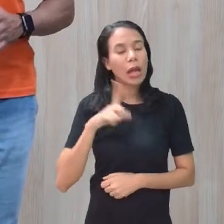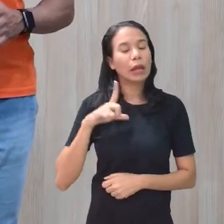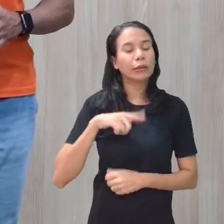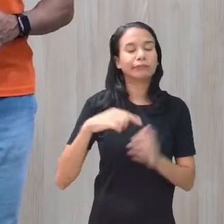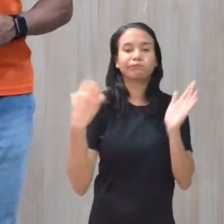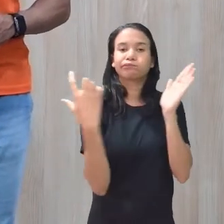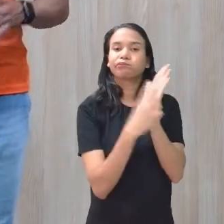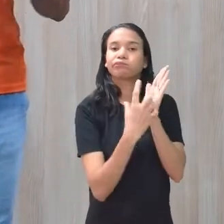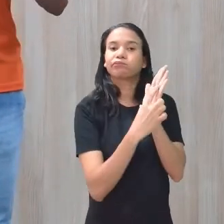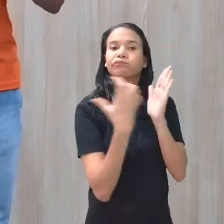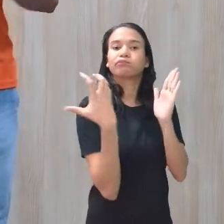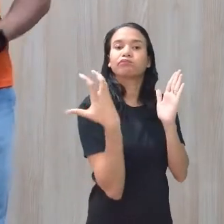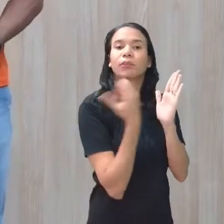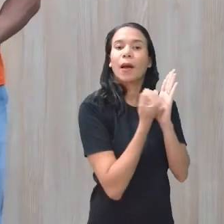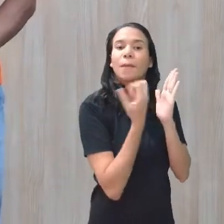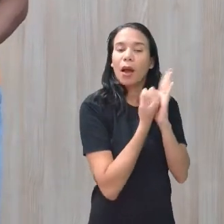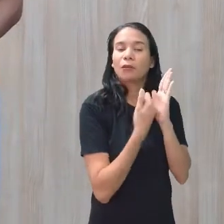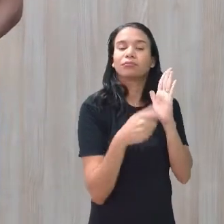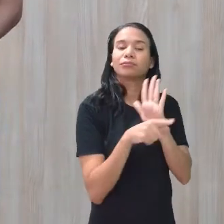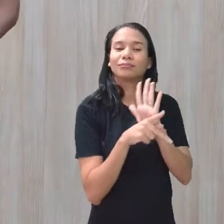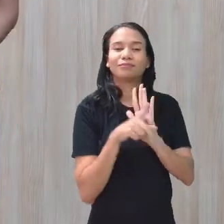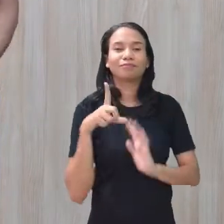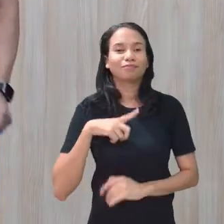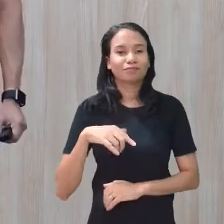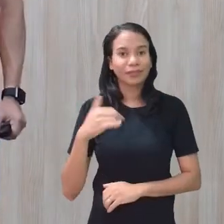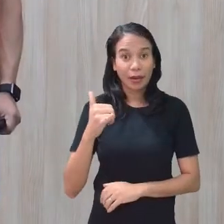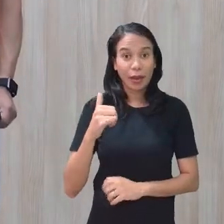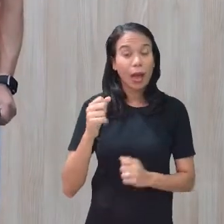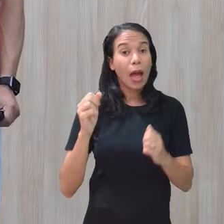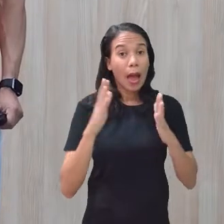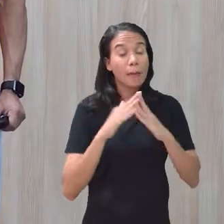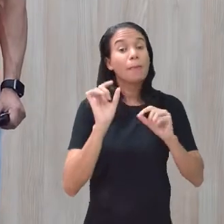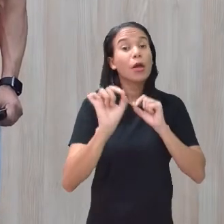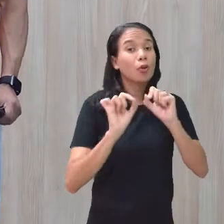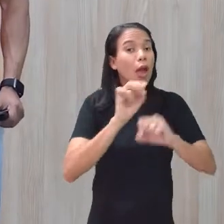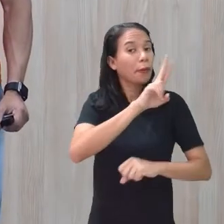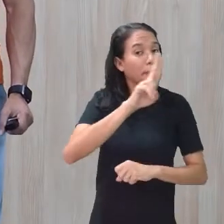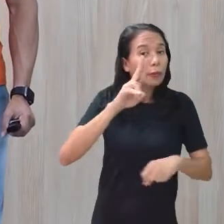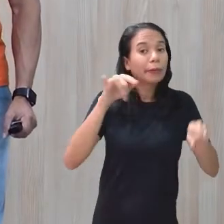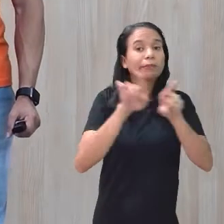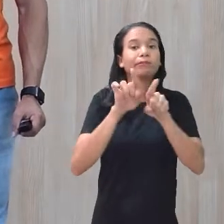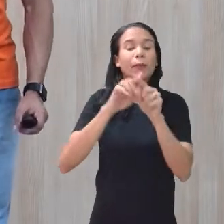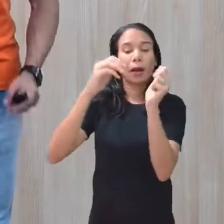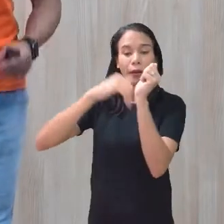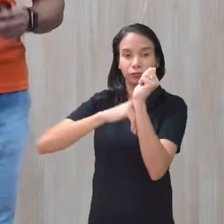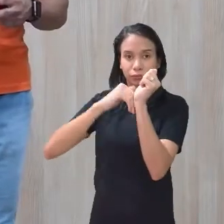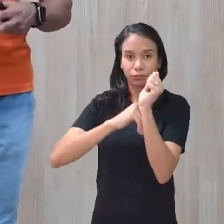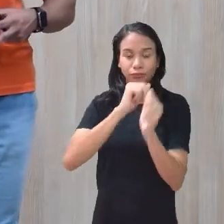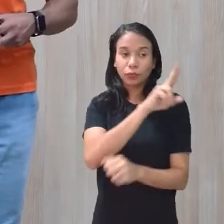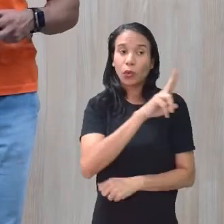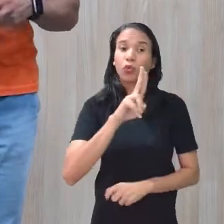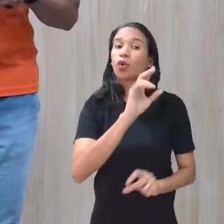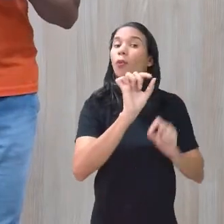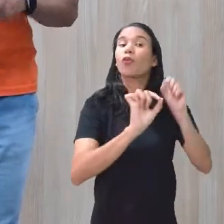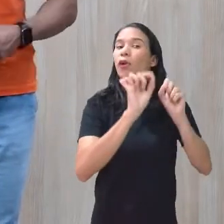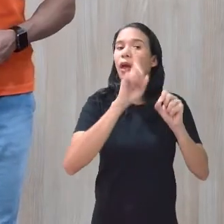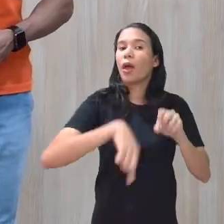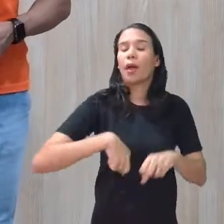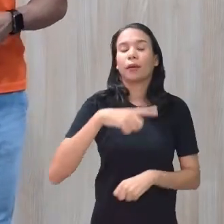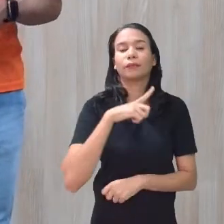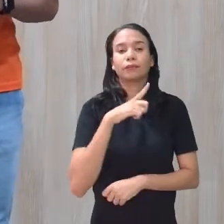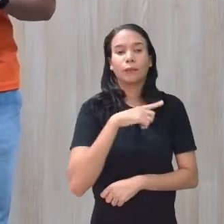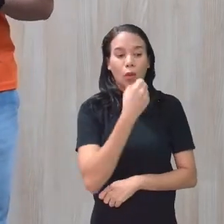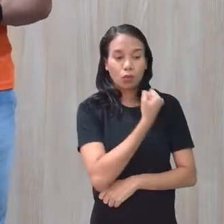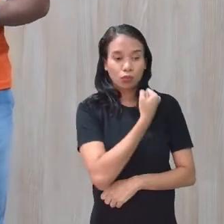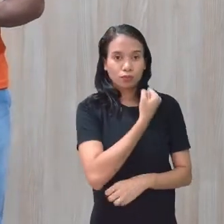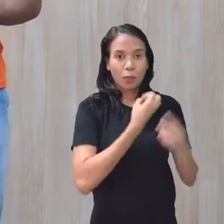sua loja de aplicativo, faz o download e lá vai pedir o seu login e a sua senha. O login é os números aí